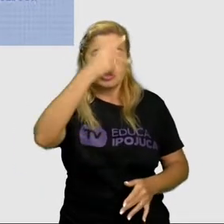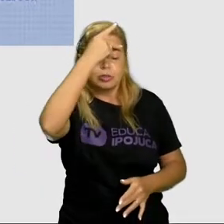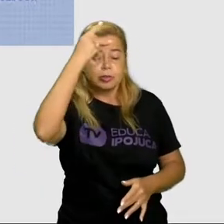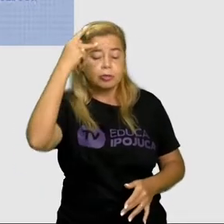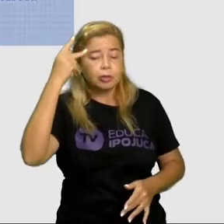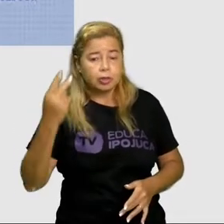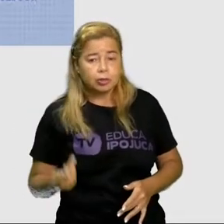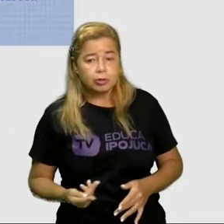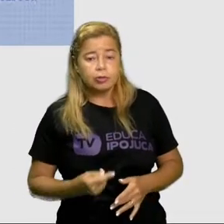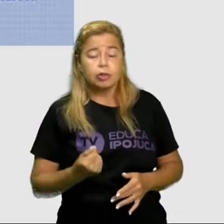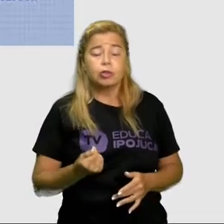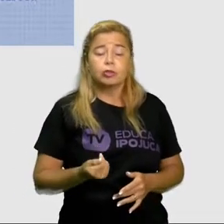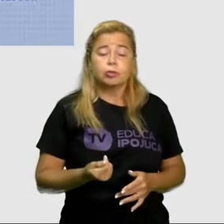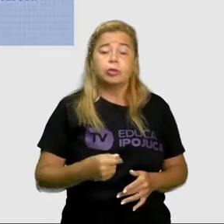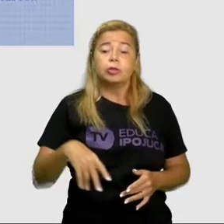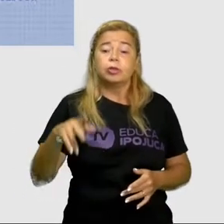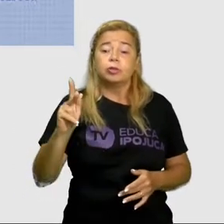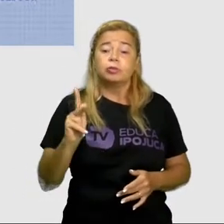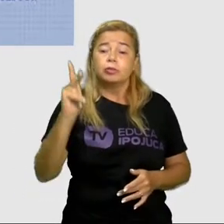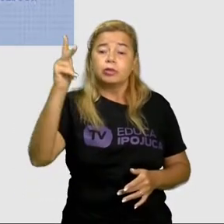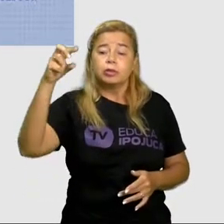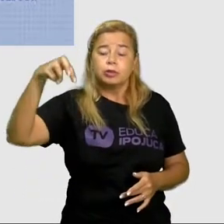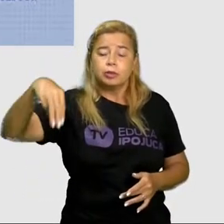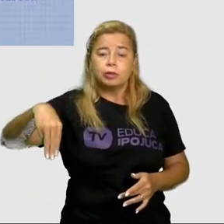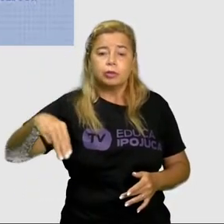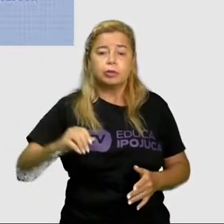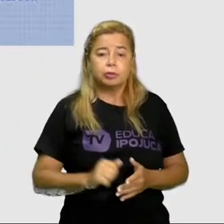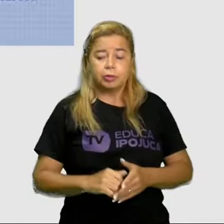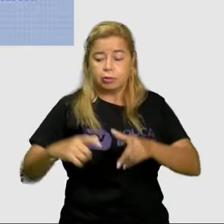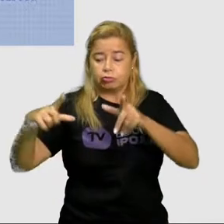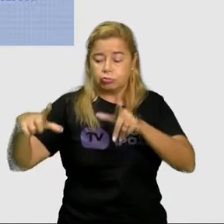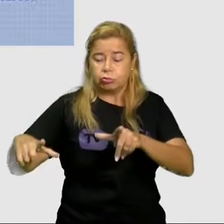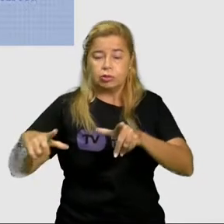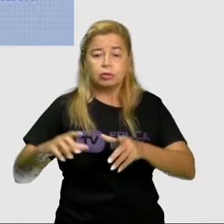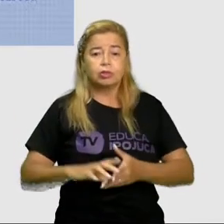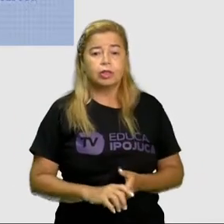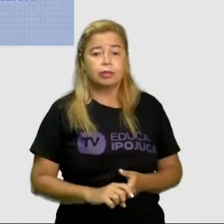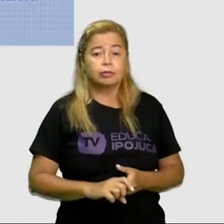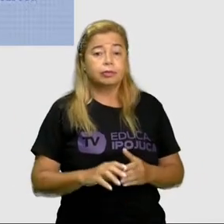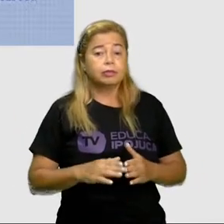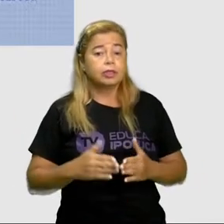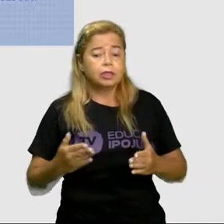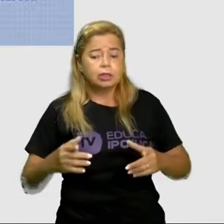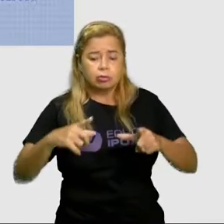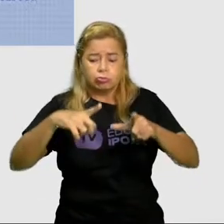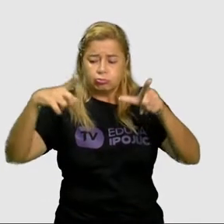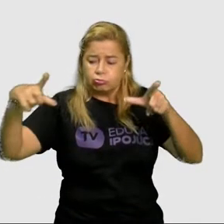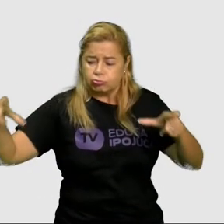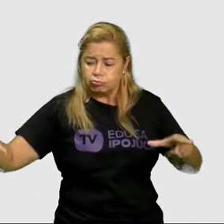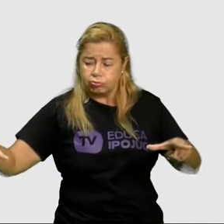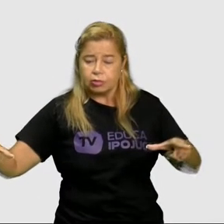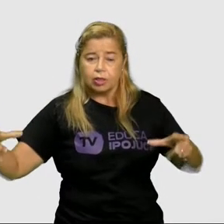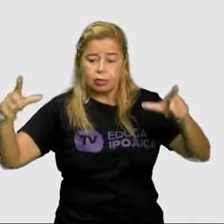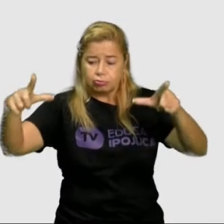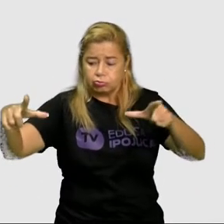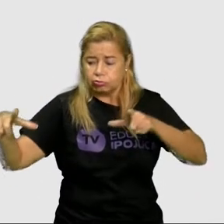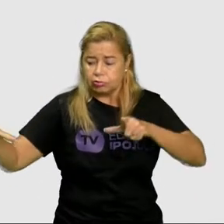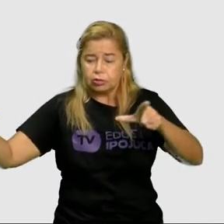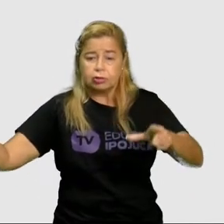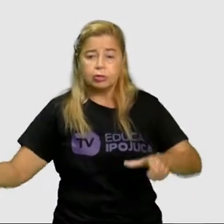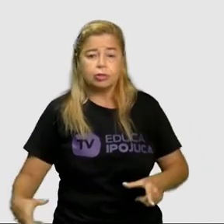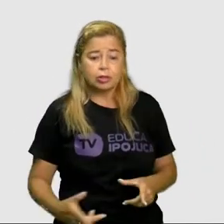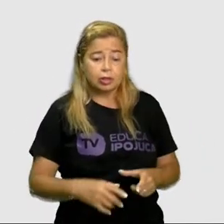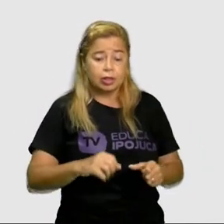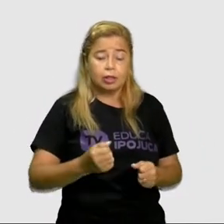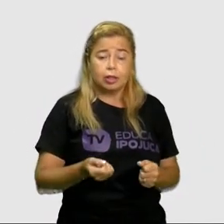quadrado. É quando a gente faz essa divisão de quantidade de terra por quantidade de pessoas.